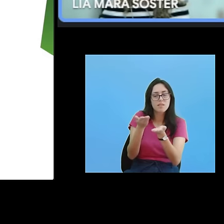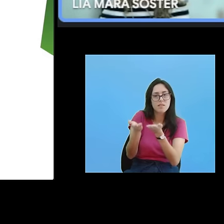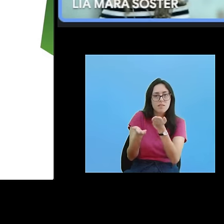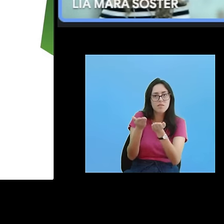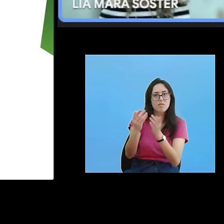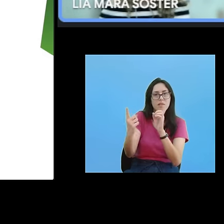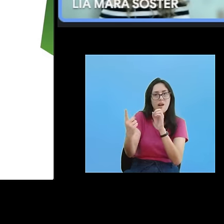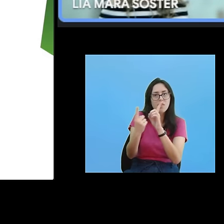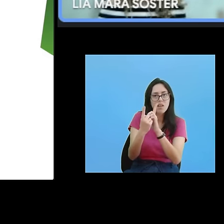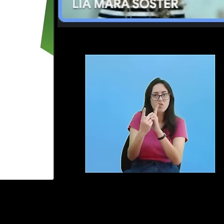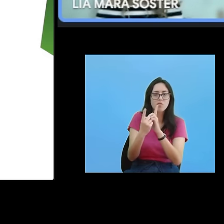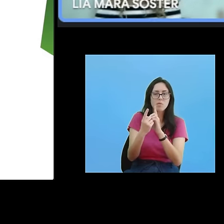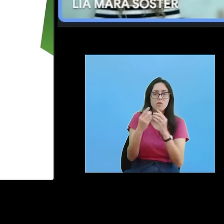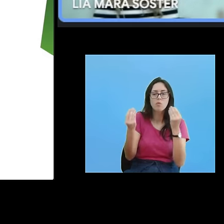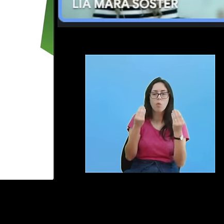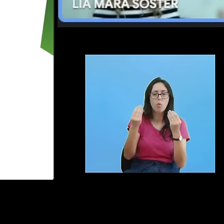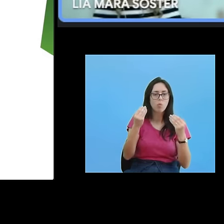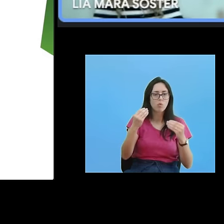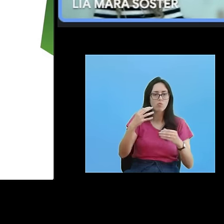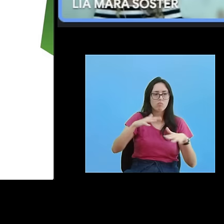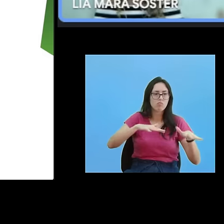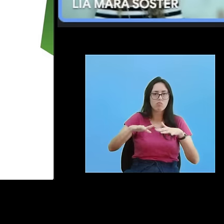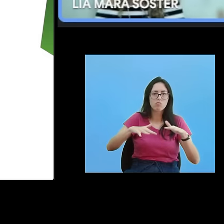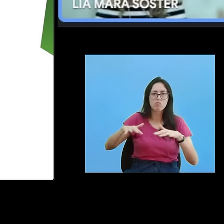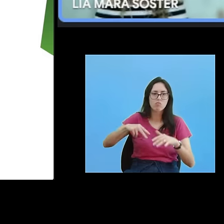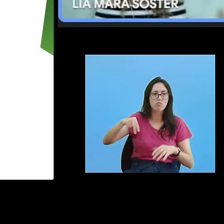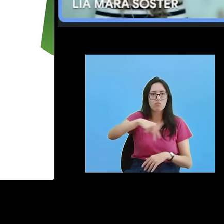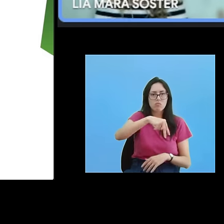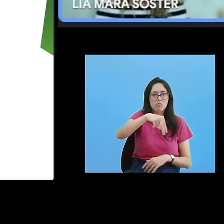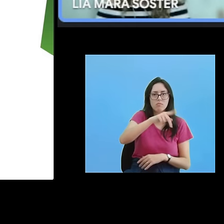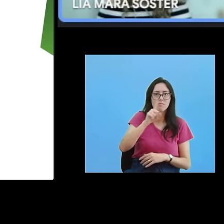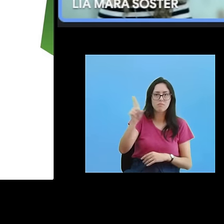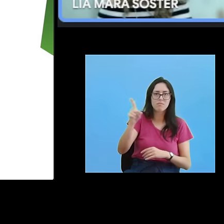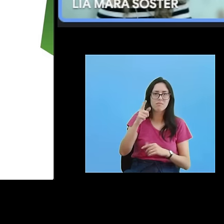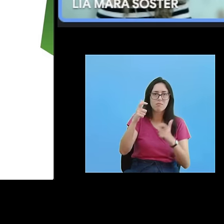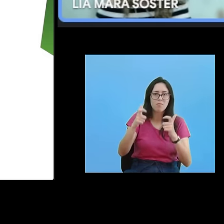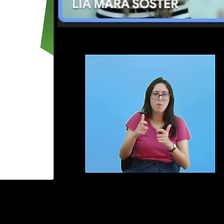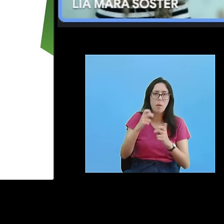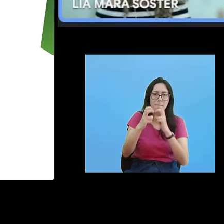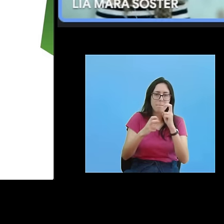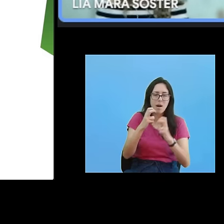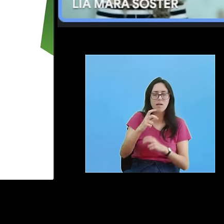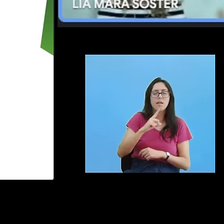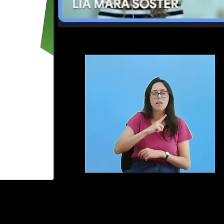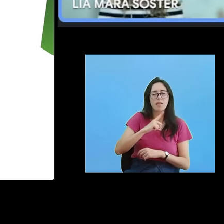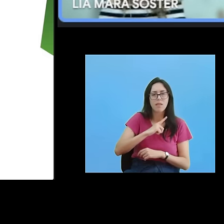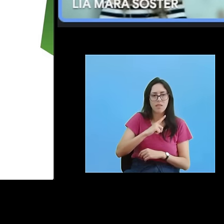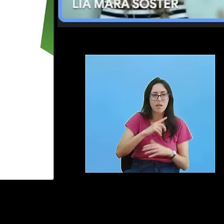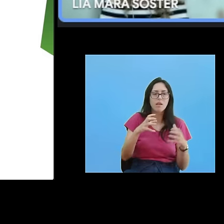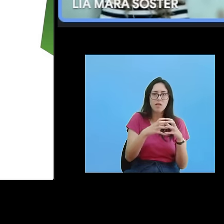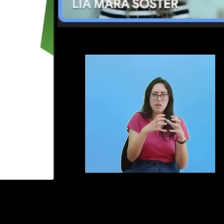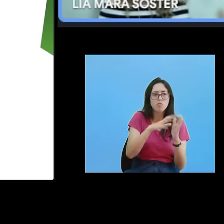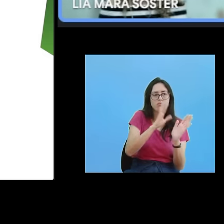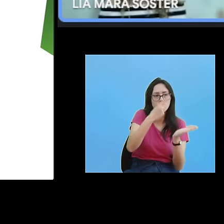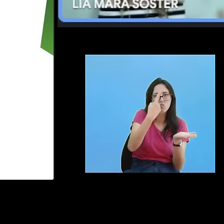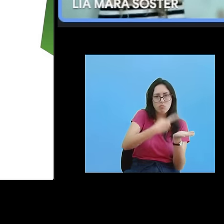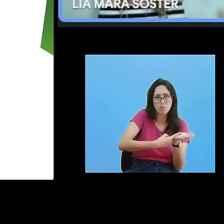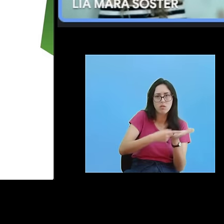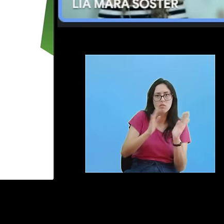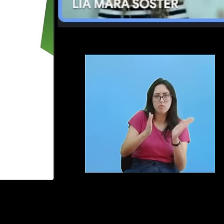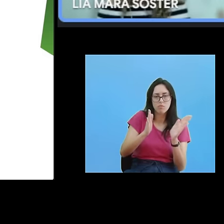e mobilidade durante a estadia no parque, eram agendados com a nossa equipe. Então, nós